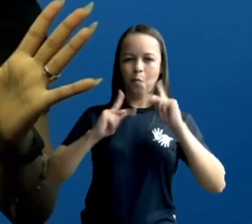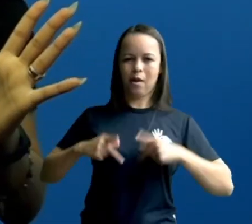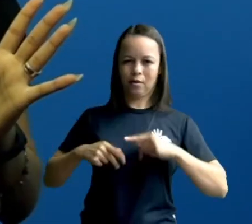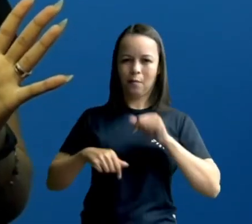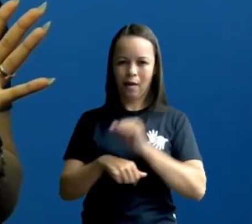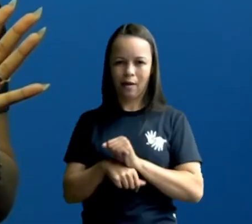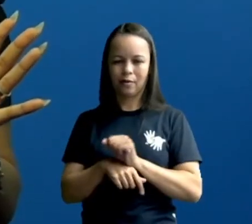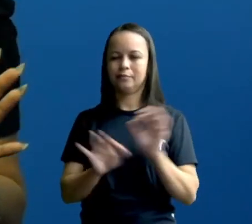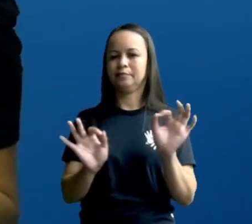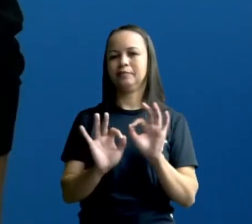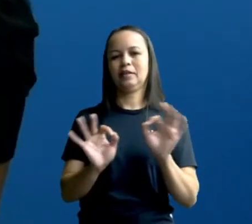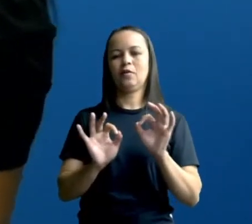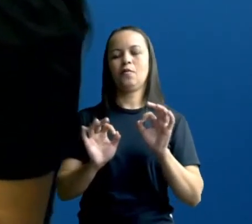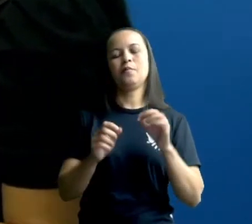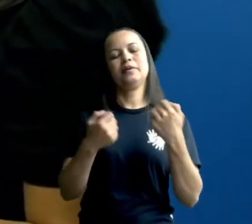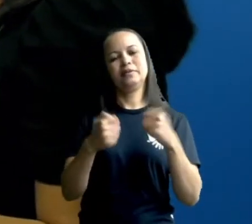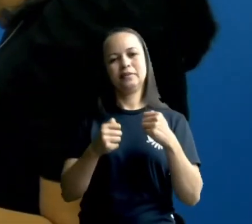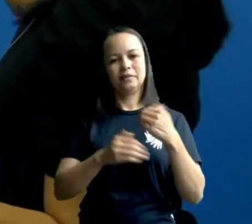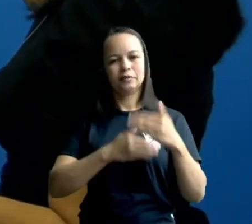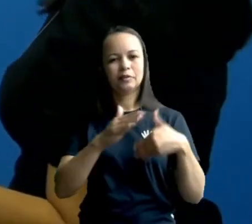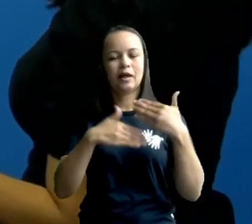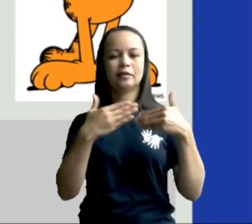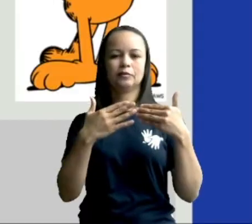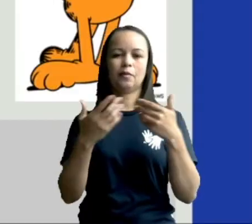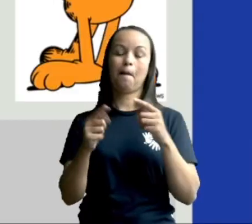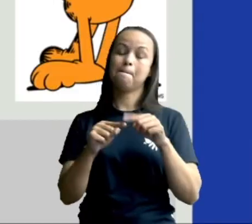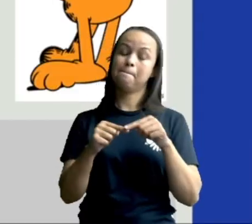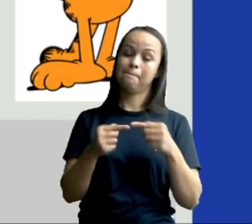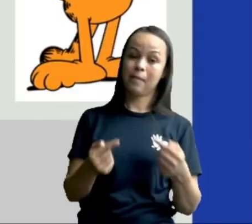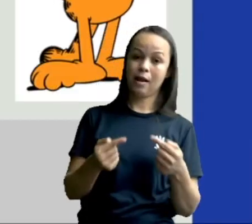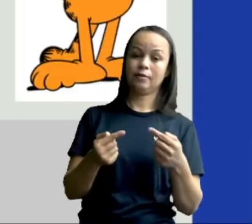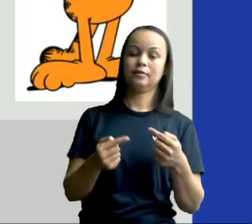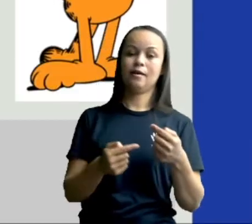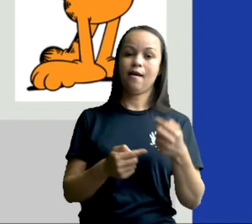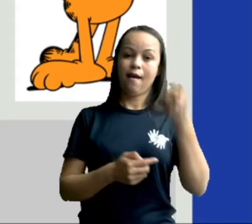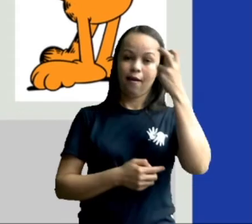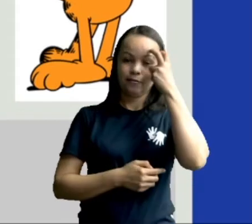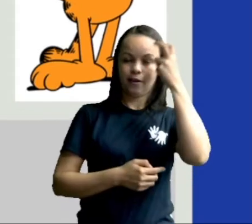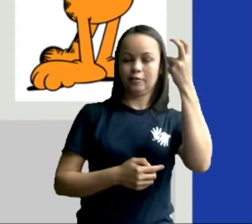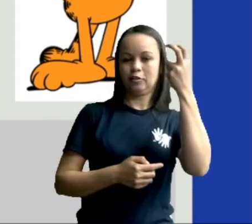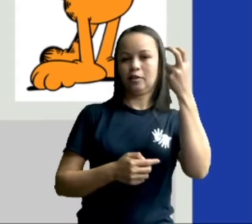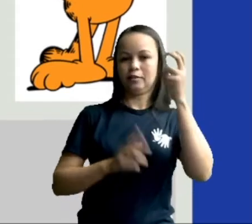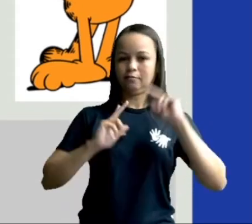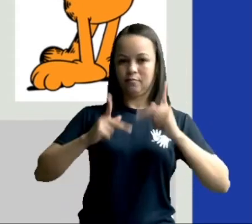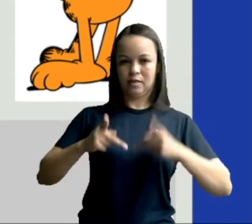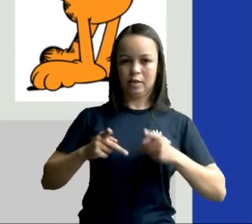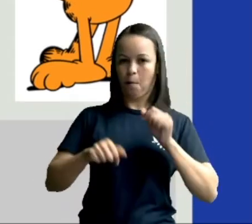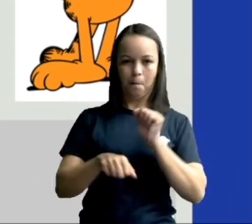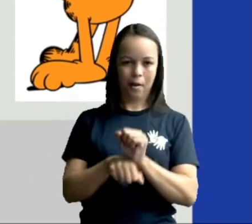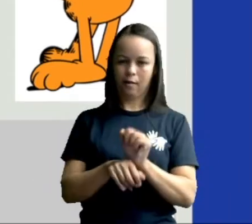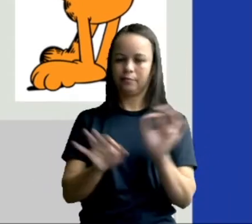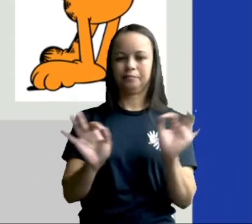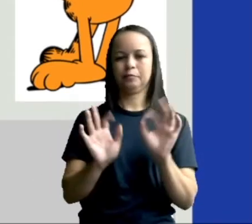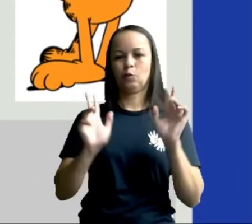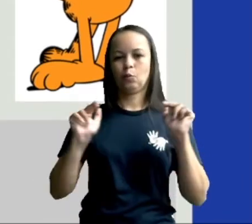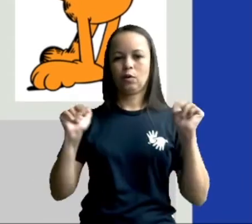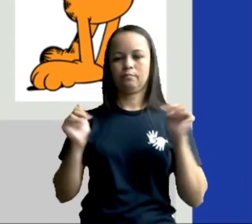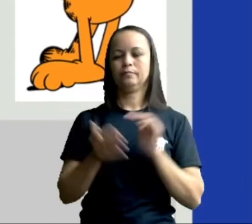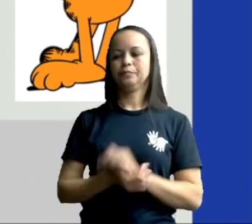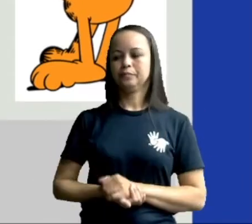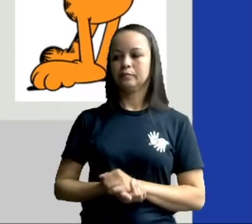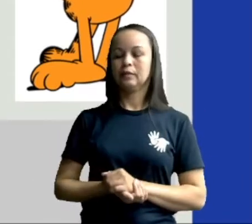né, como tem que ser usada, mas, né, a inteligência humana não para. Passou a utilizar